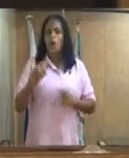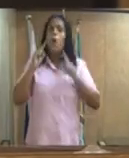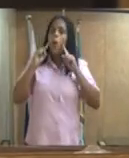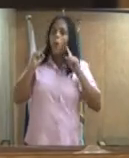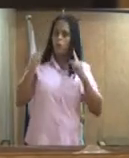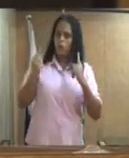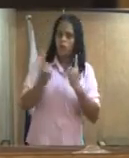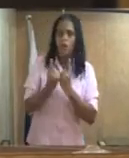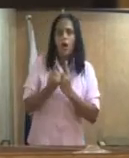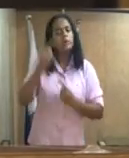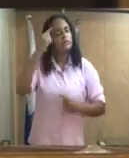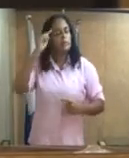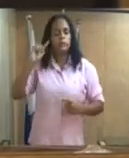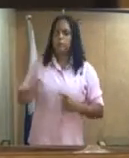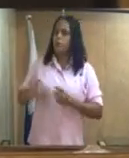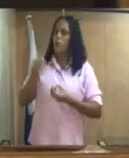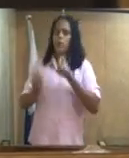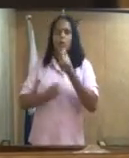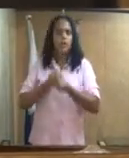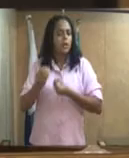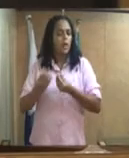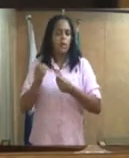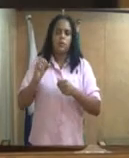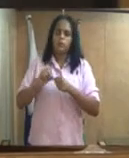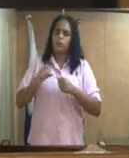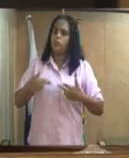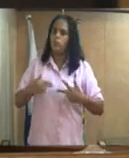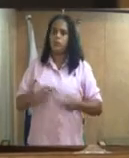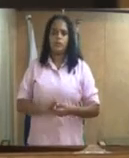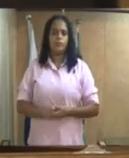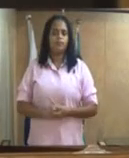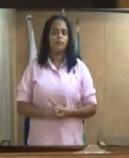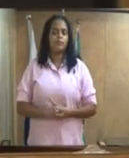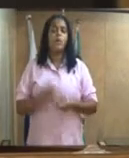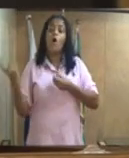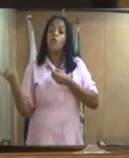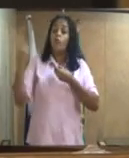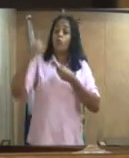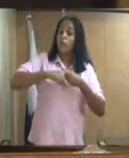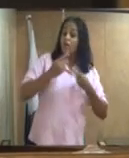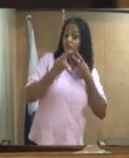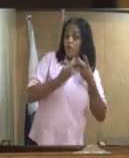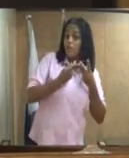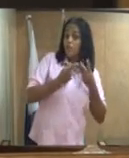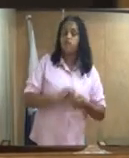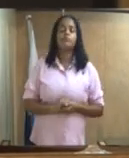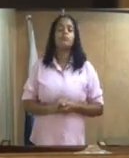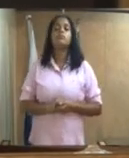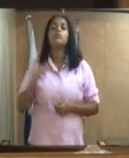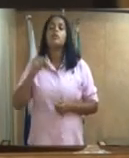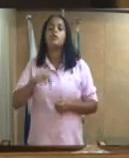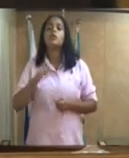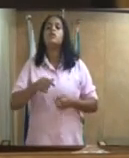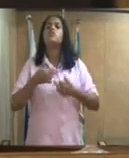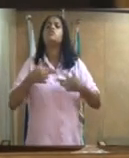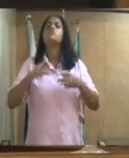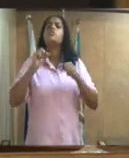requerimento, eu não sei mais o que é publicidade. E voltando a falar desse nosso pleito,